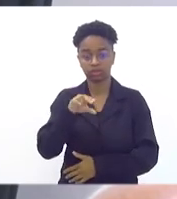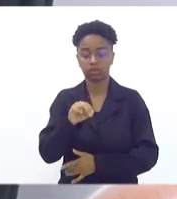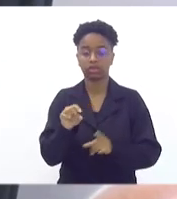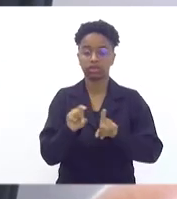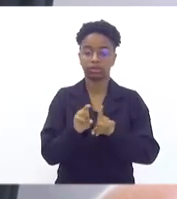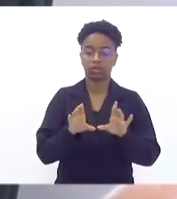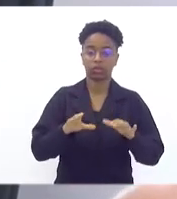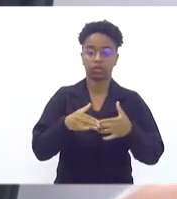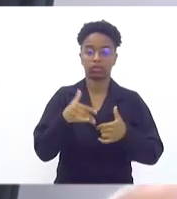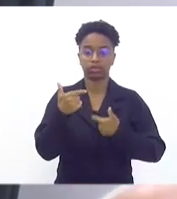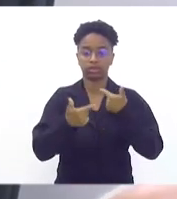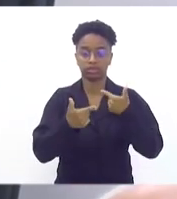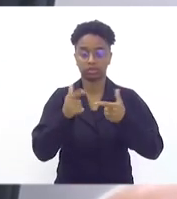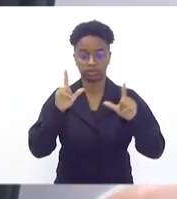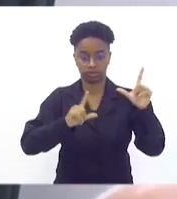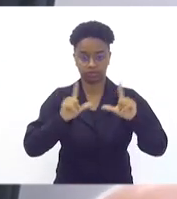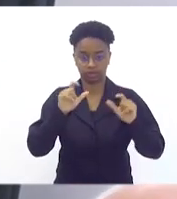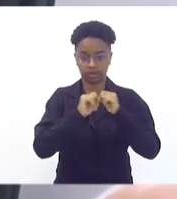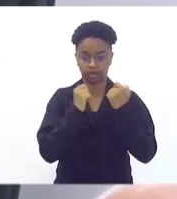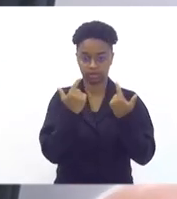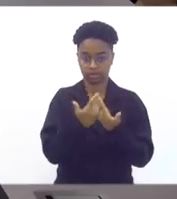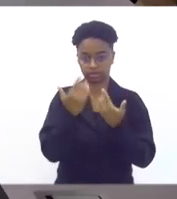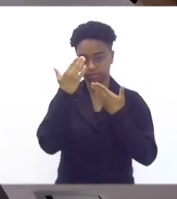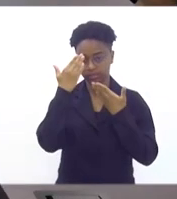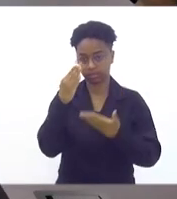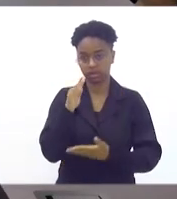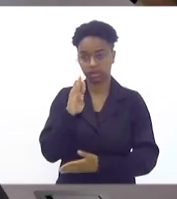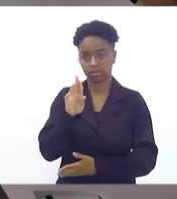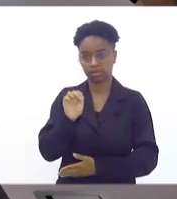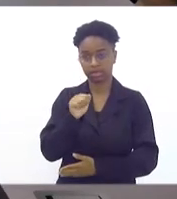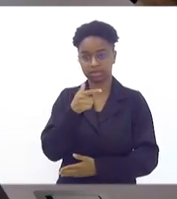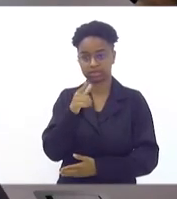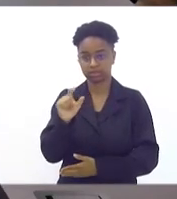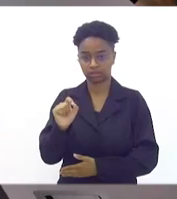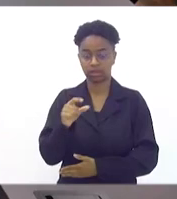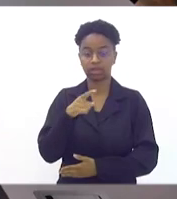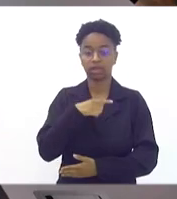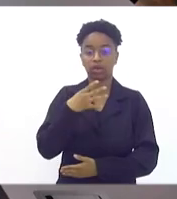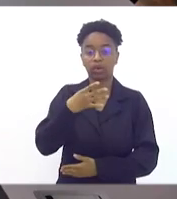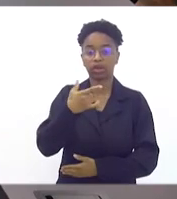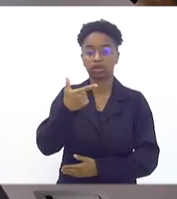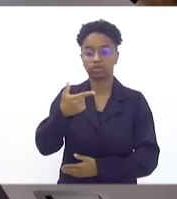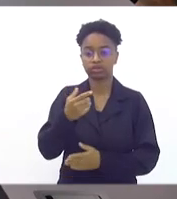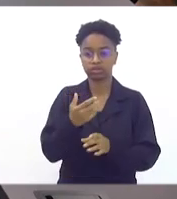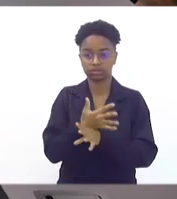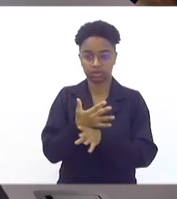da TV alerj muito bem lembrado Deputado brasão de municípios